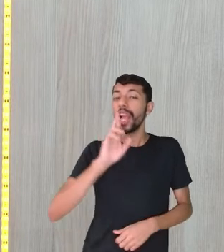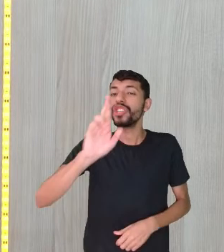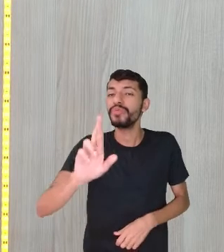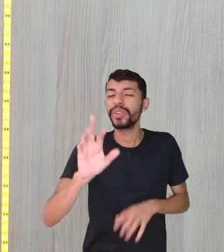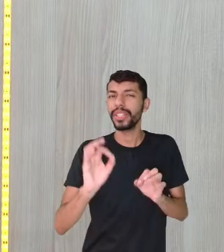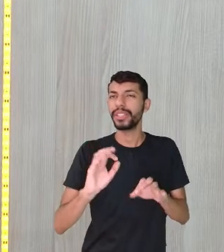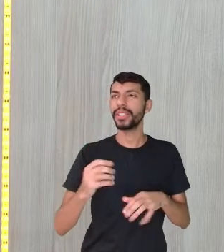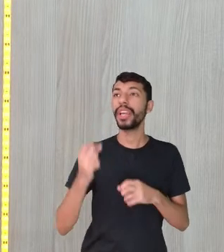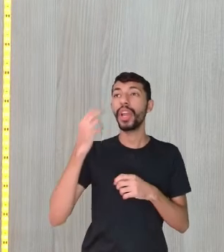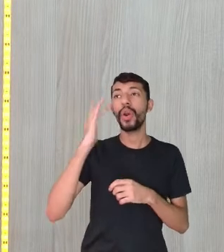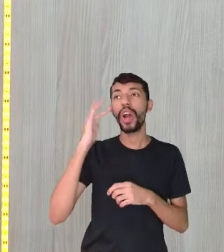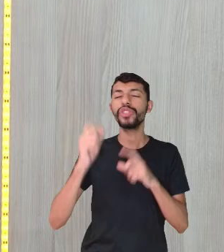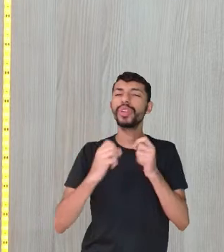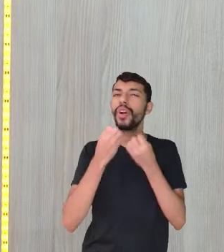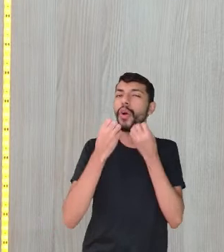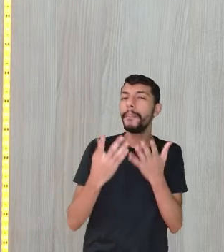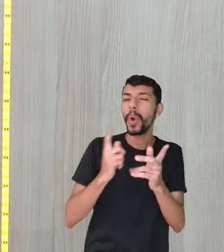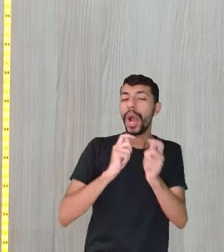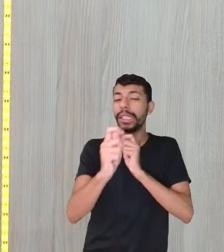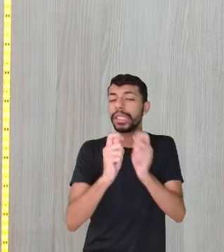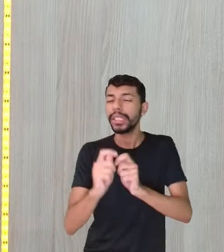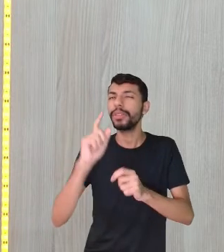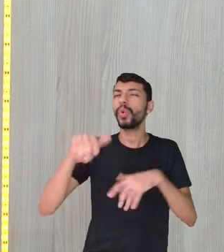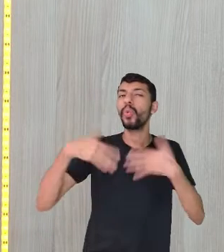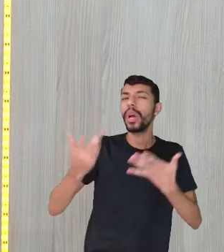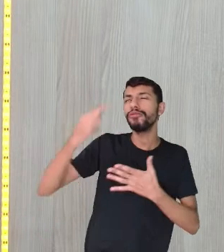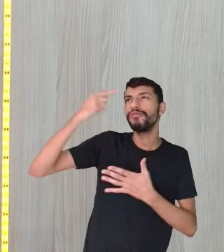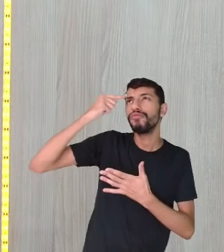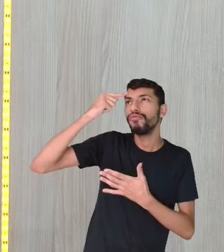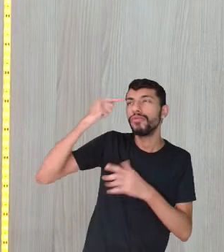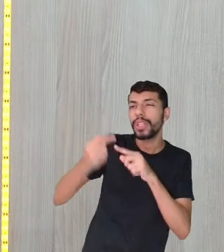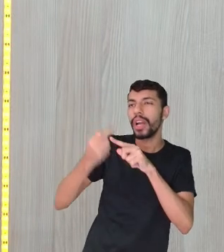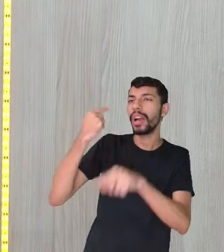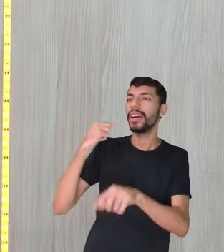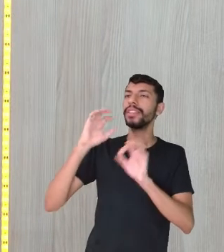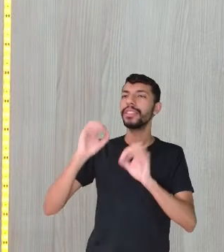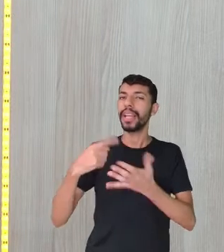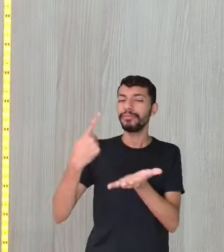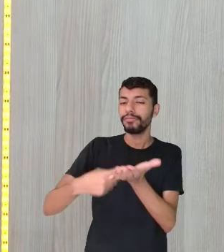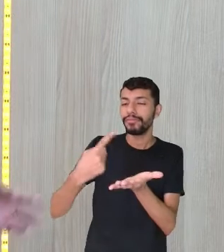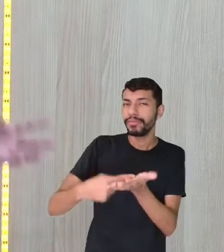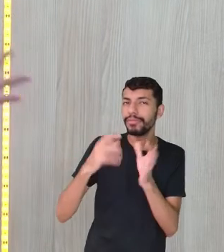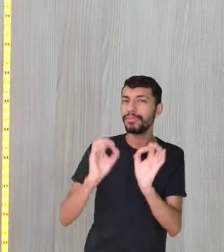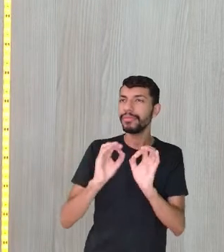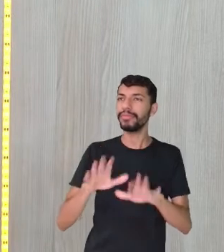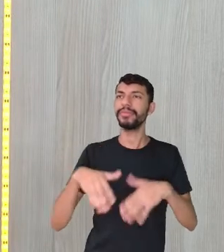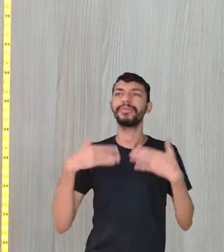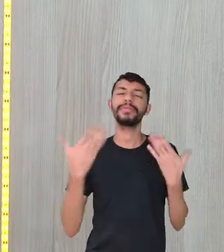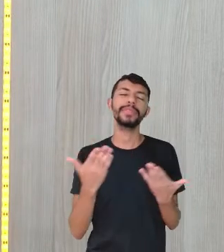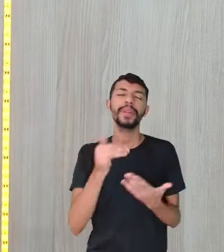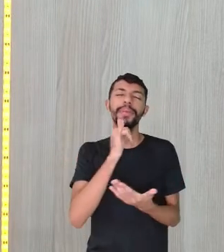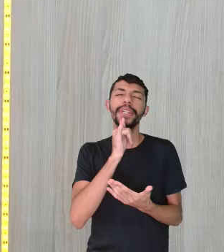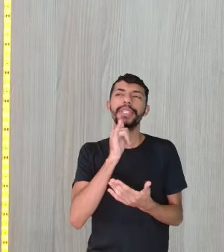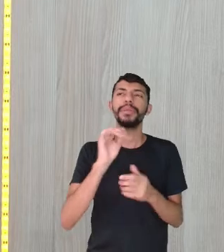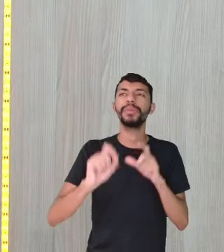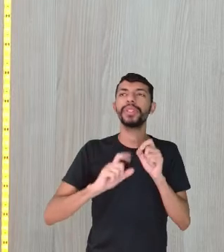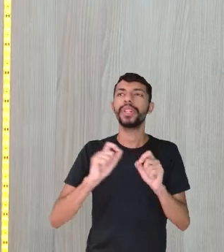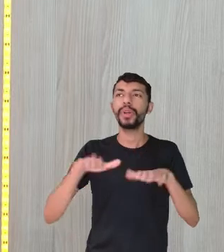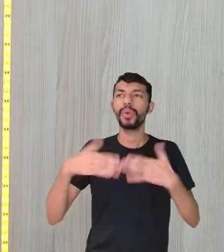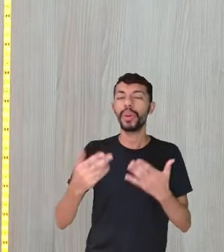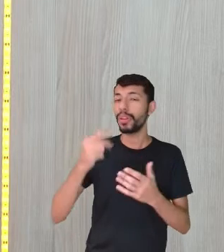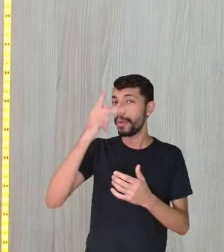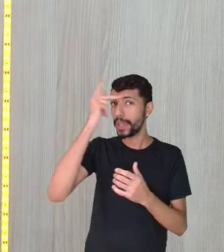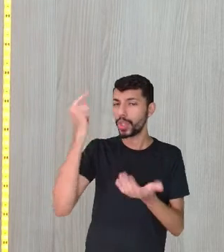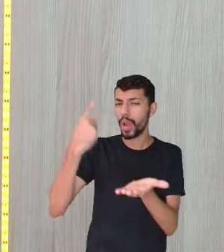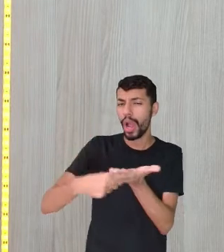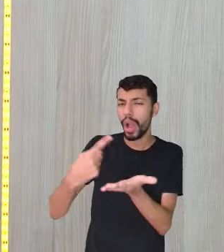uma boa entrevista, quando ela é bem pensada, previamente, quando ela é acordada, né? Ou seja, quando o entrevistador